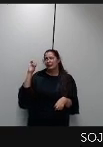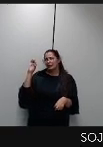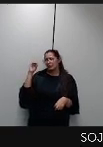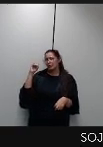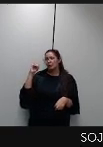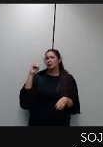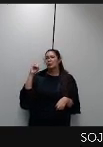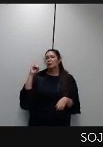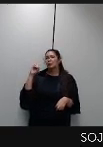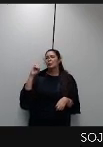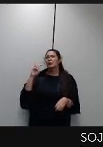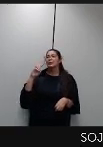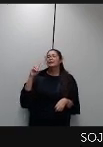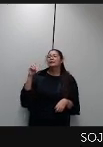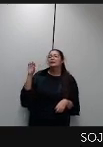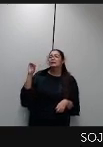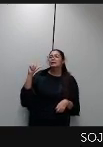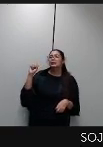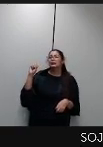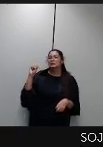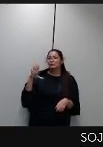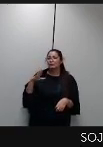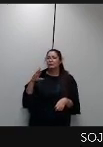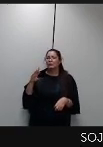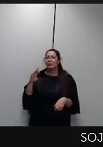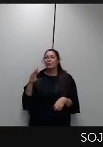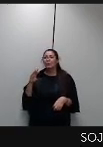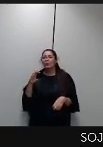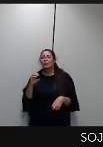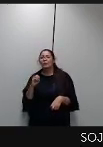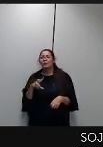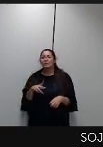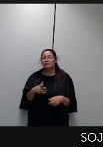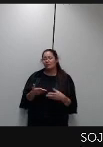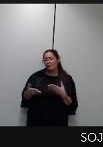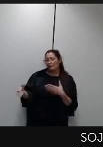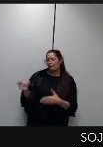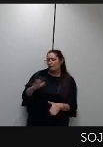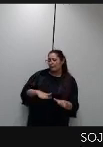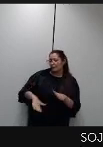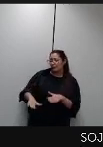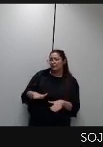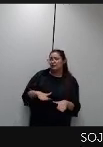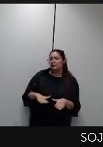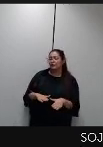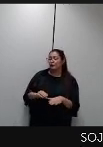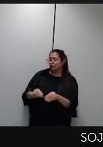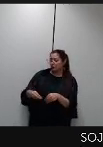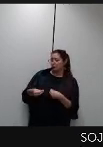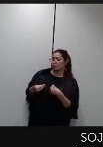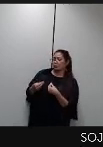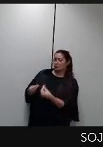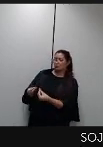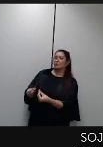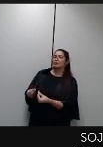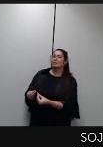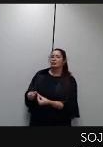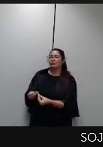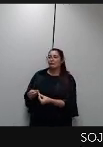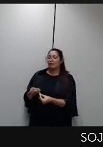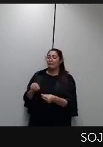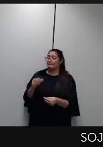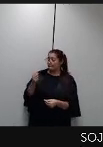caso é por Óbvio conduzido por alguém mas o município é que foi condenado aí a determinar indenização